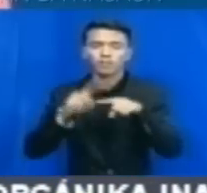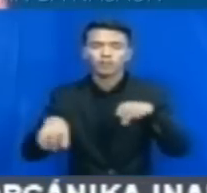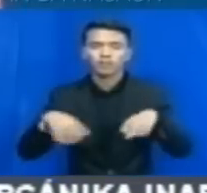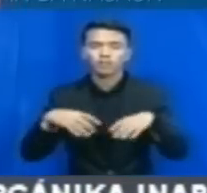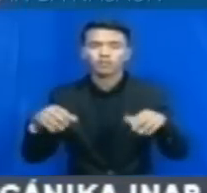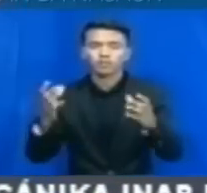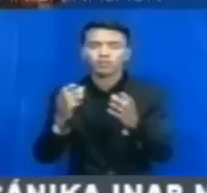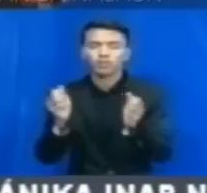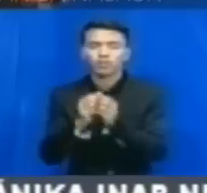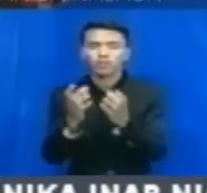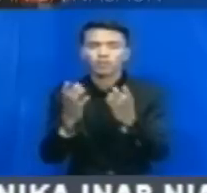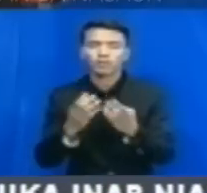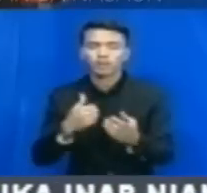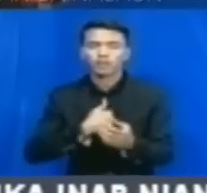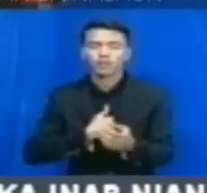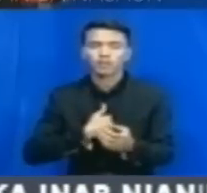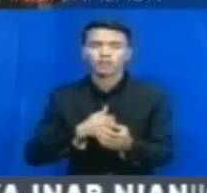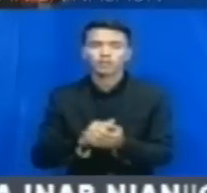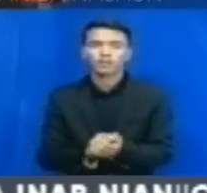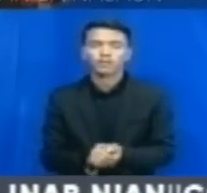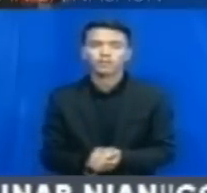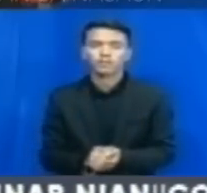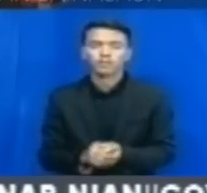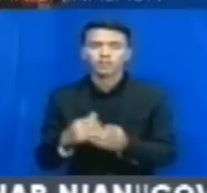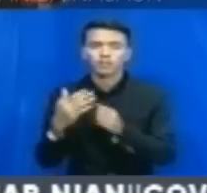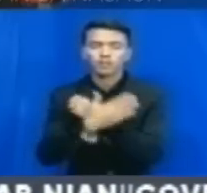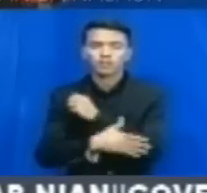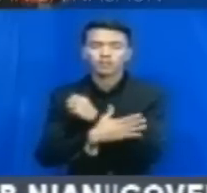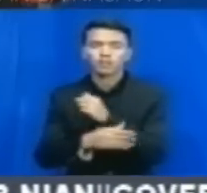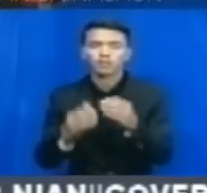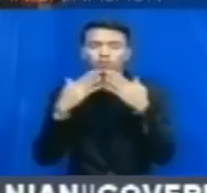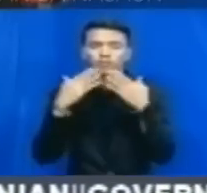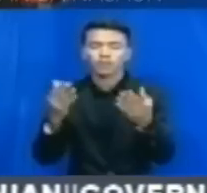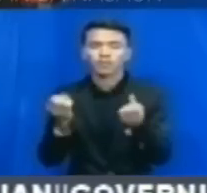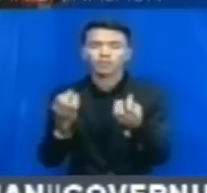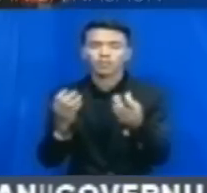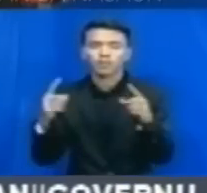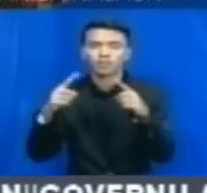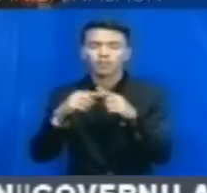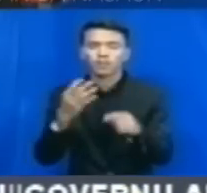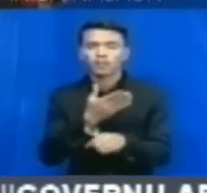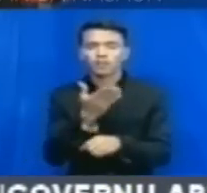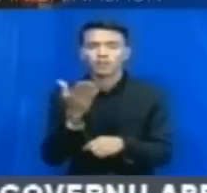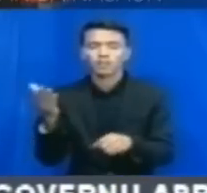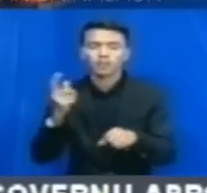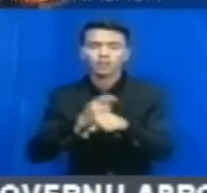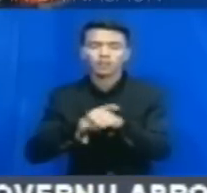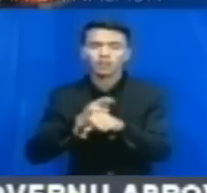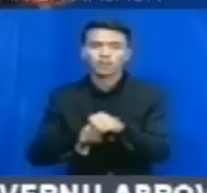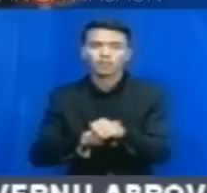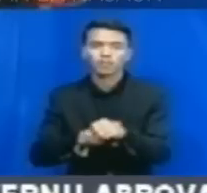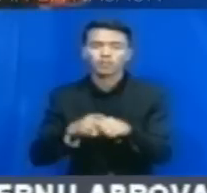que está destruindo a nação irane. Nela bela existe a nação. E obrigado, Barak, e da voz irane a tempo,